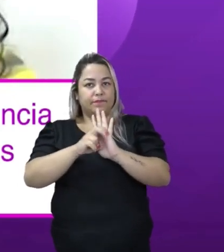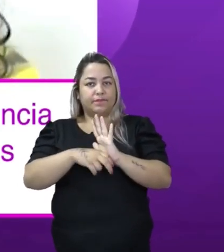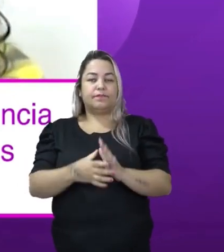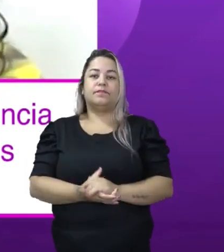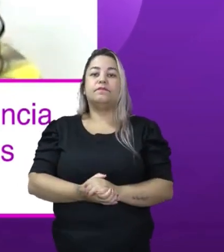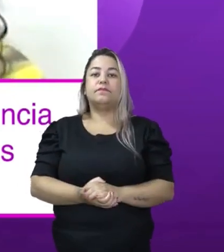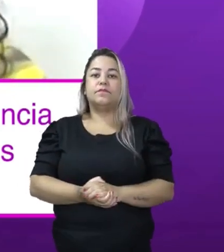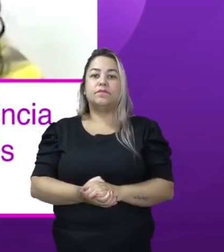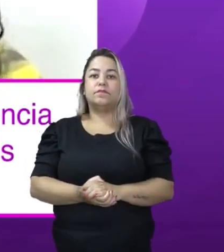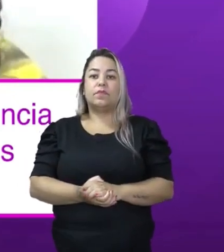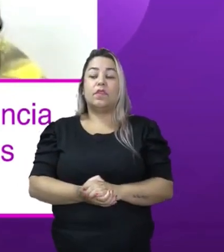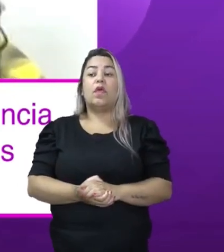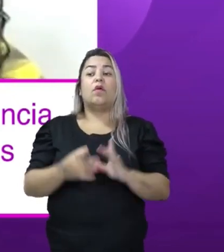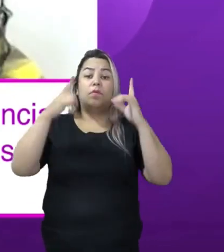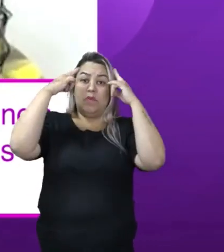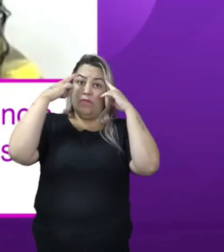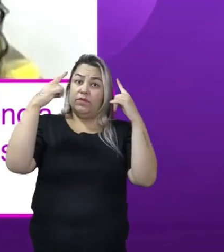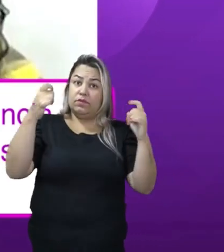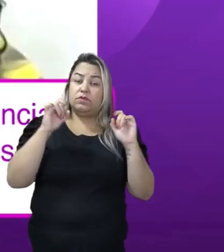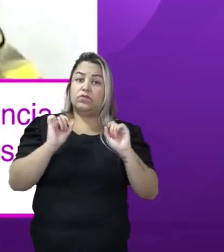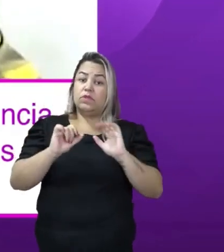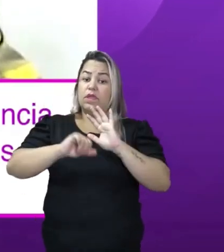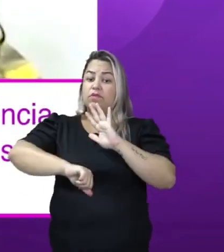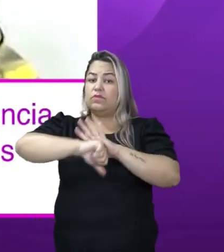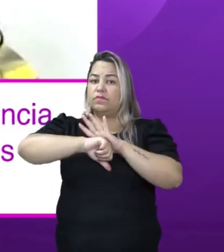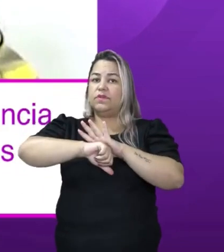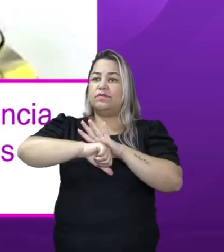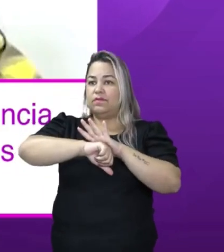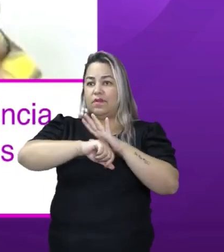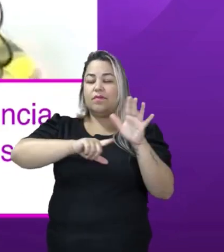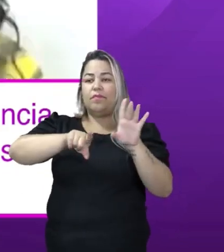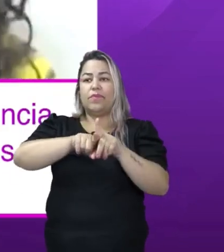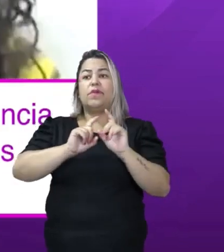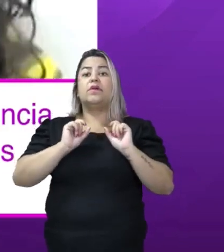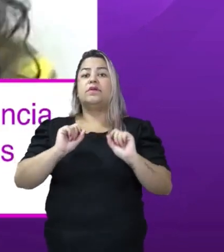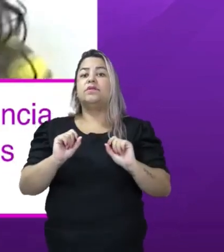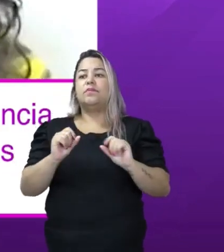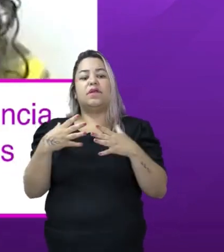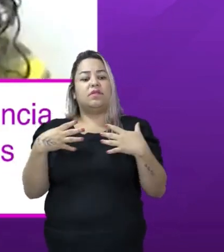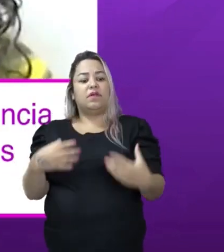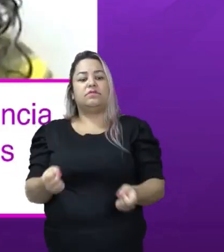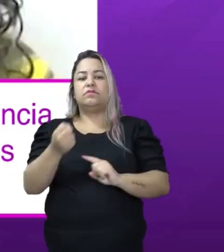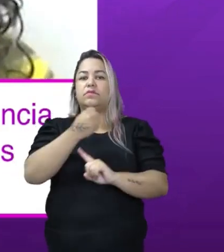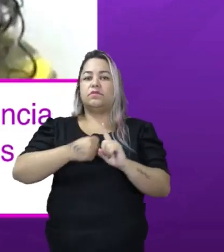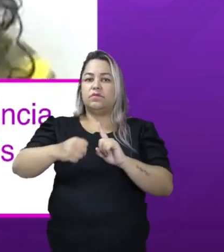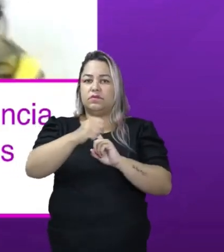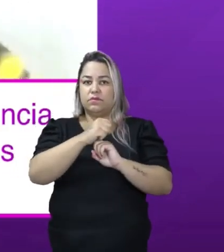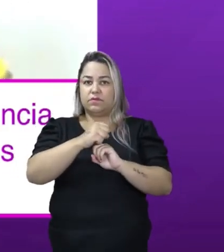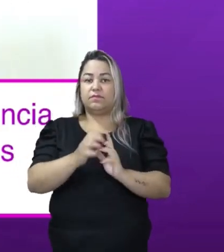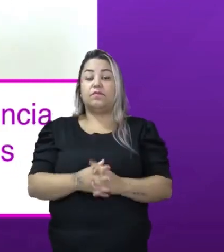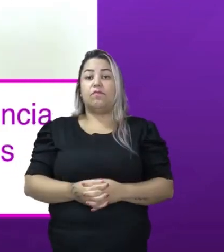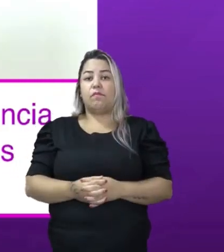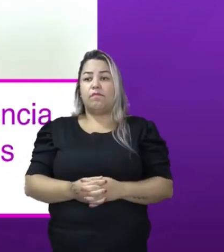Penha, é uma violência, um tipo de crime extremamente complexo e perturbador, porque ele é aceito pela sociedade.